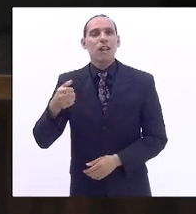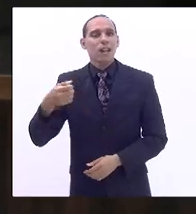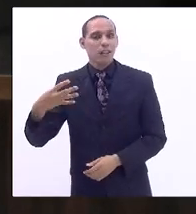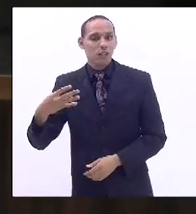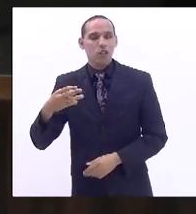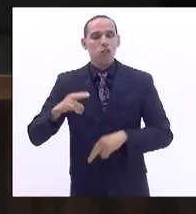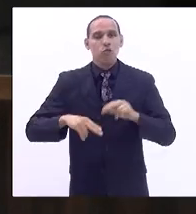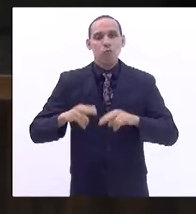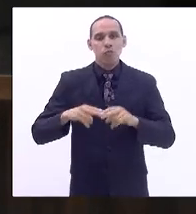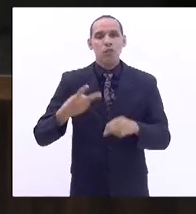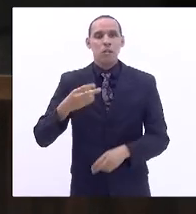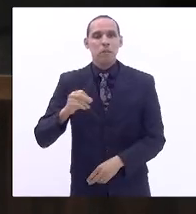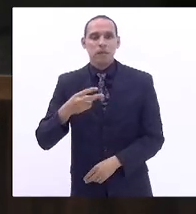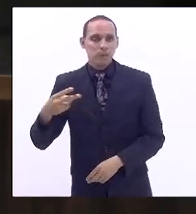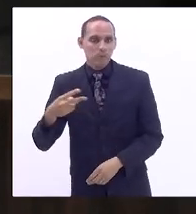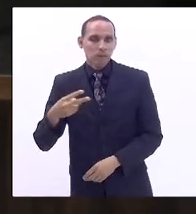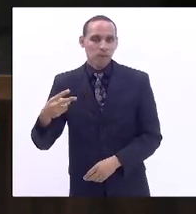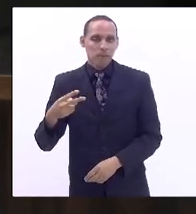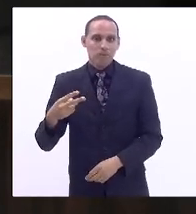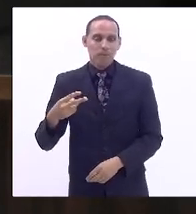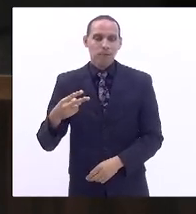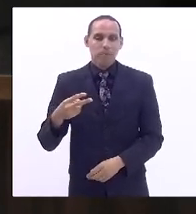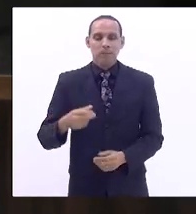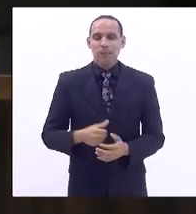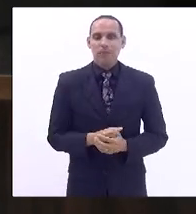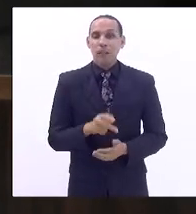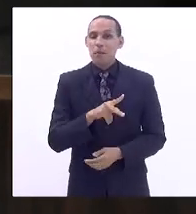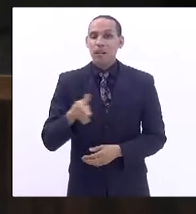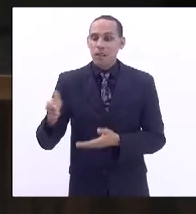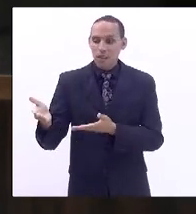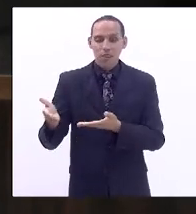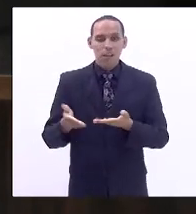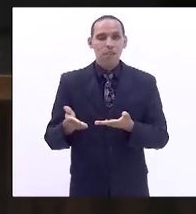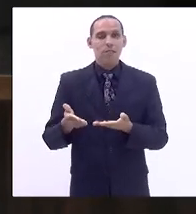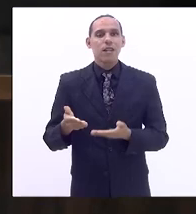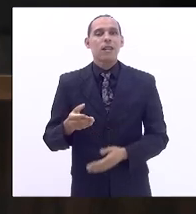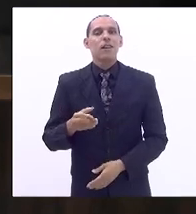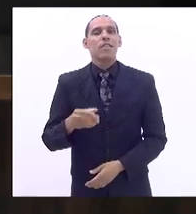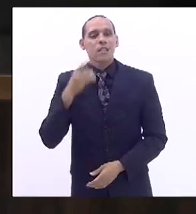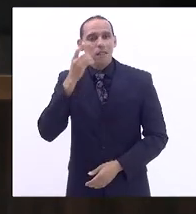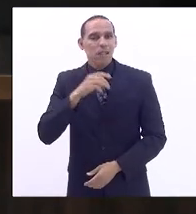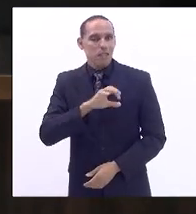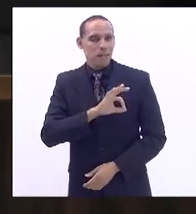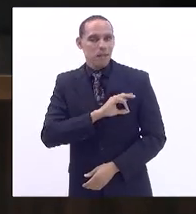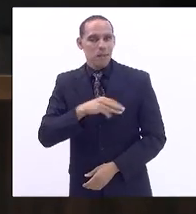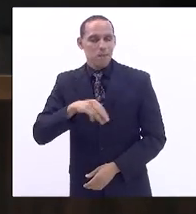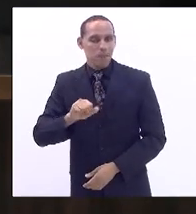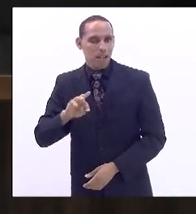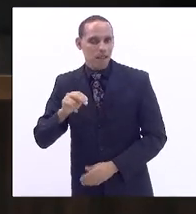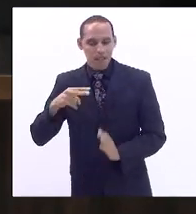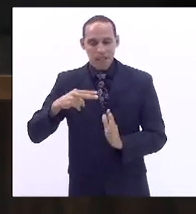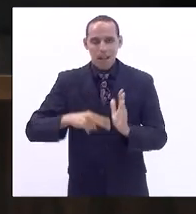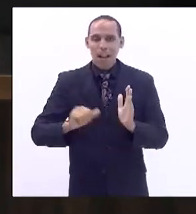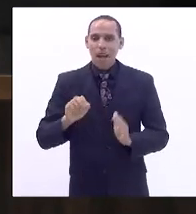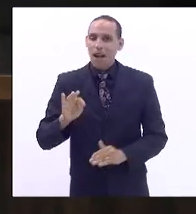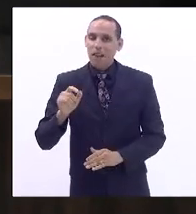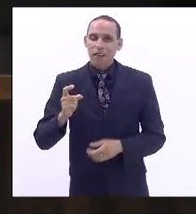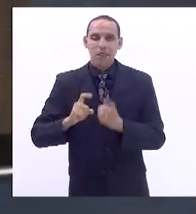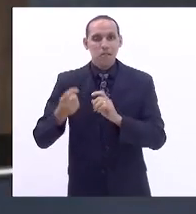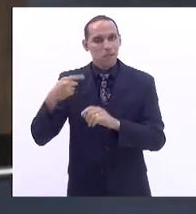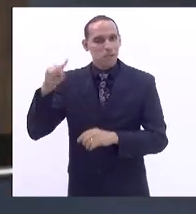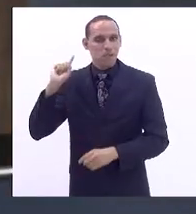14 de junho de 2022 presidência convida a nobre deputada Martha Rocha fazer a leitura da ata da sessão anterior